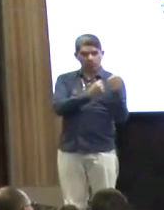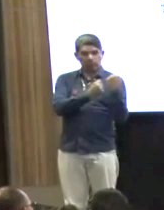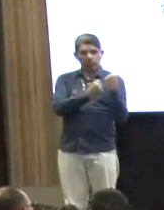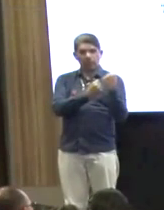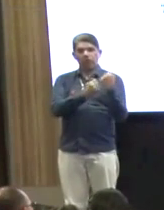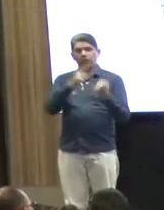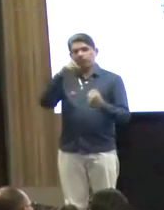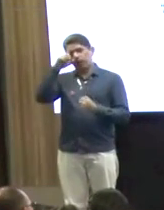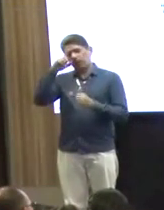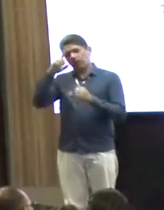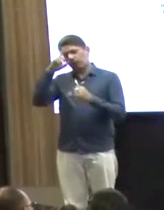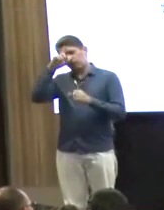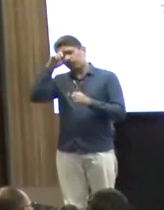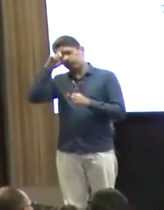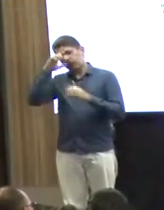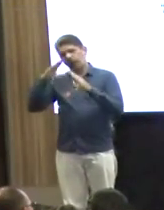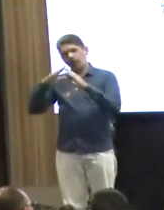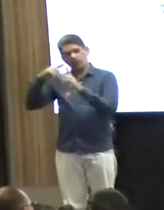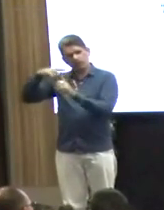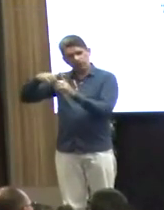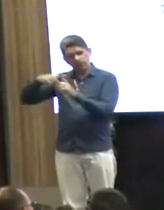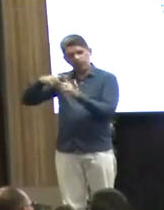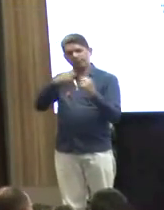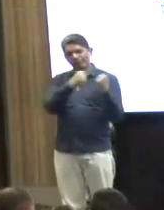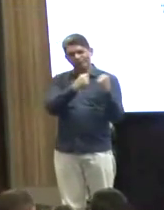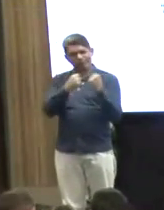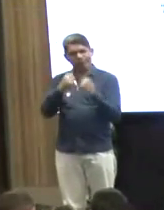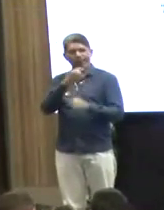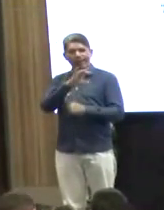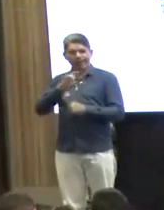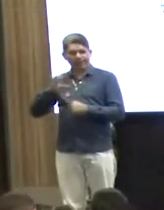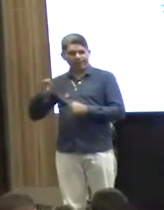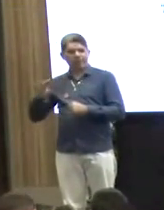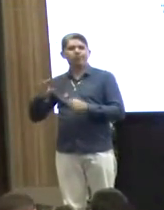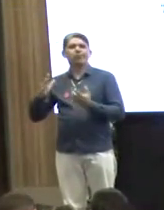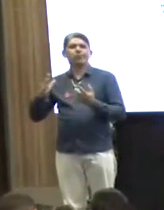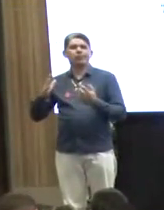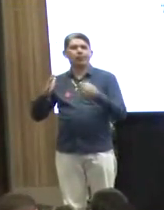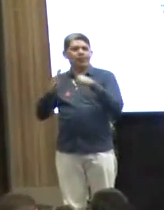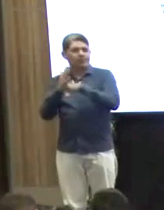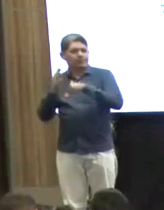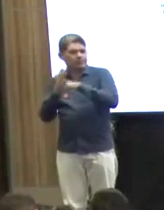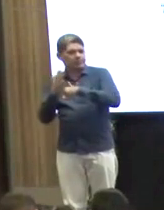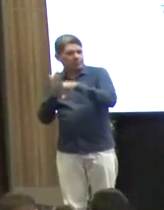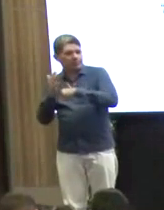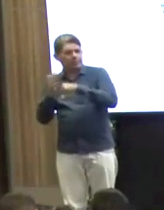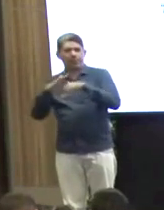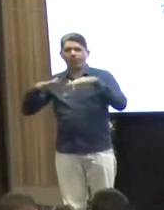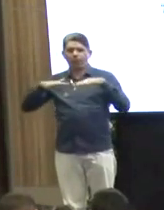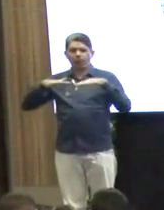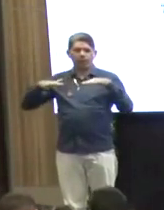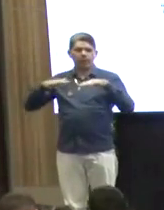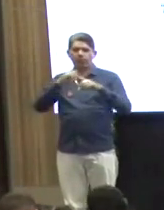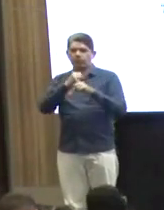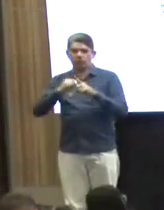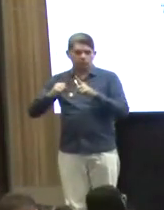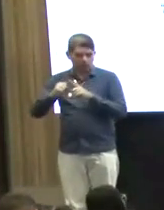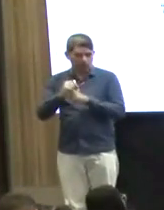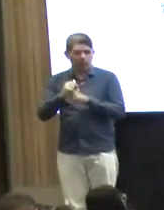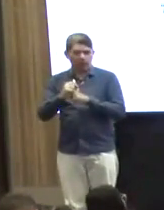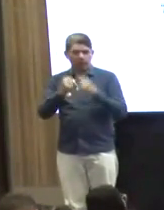as prisões, né? Enfim, na resistência aos movimentos sociais e assim por diante. Enfim, mas vamos falar